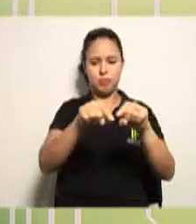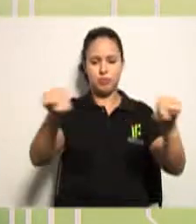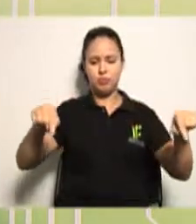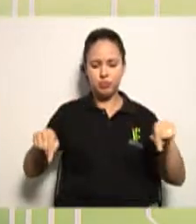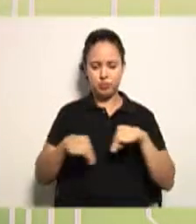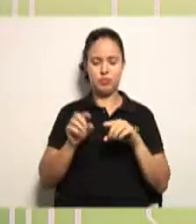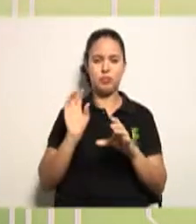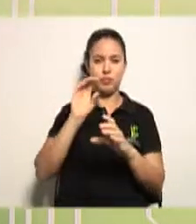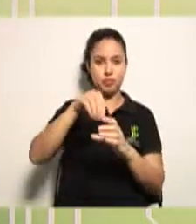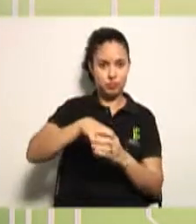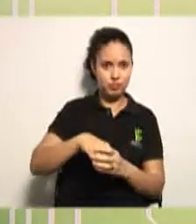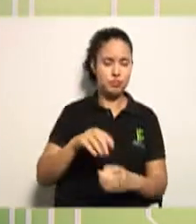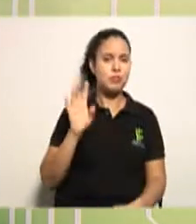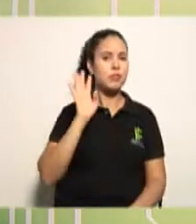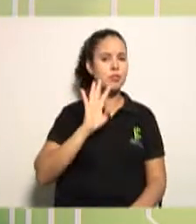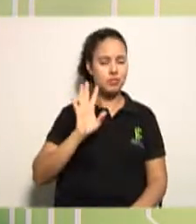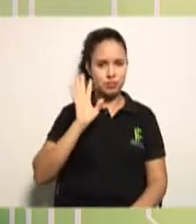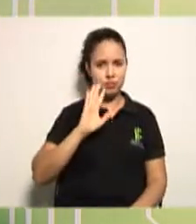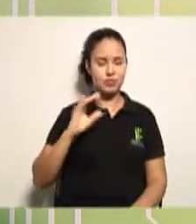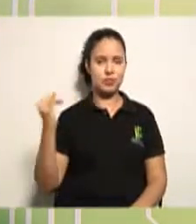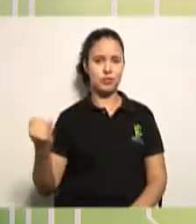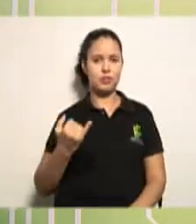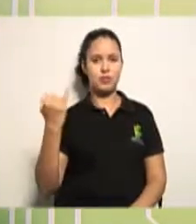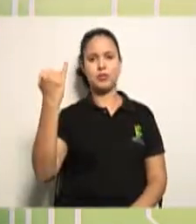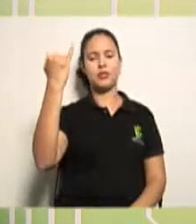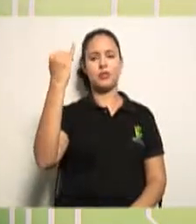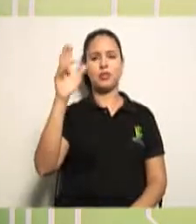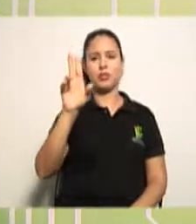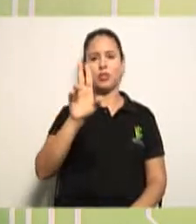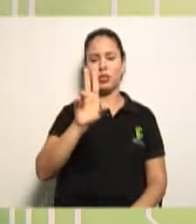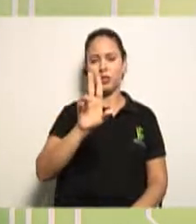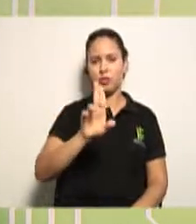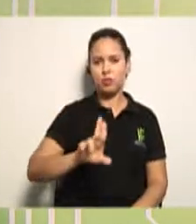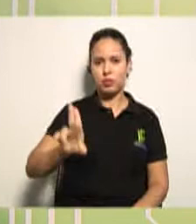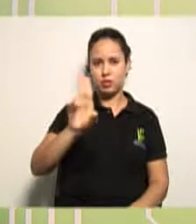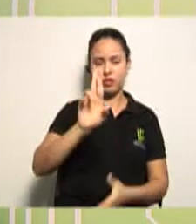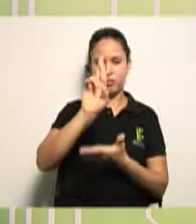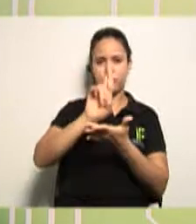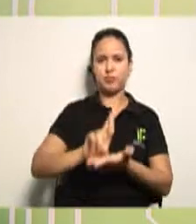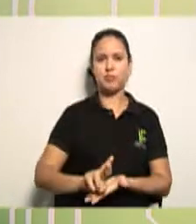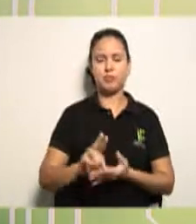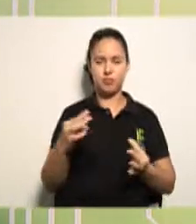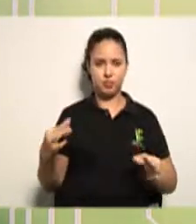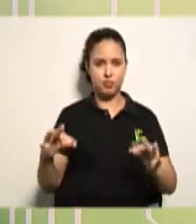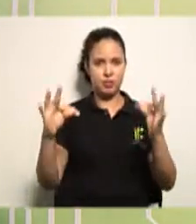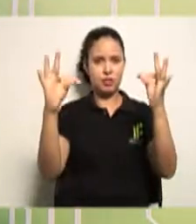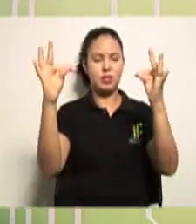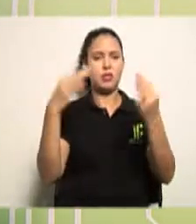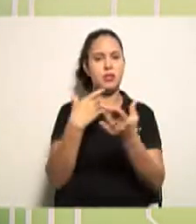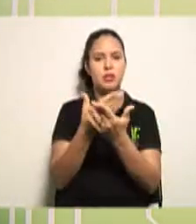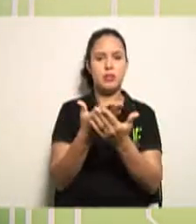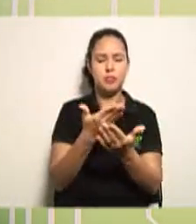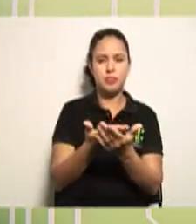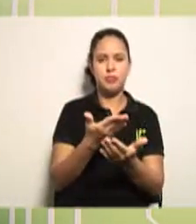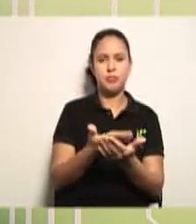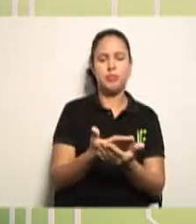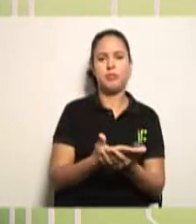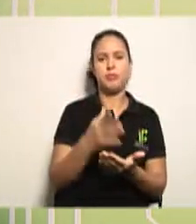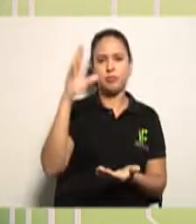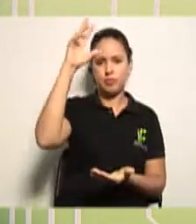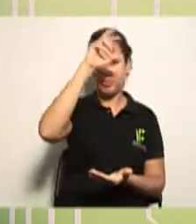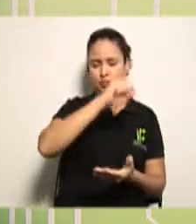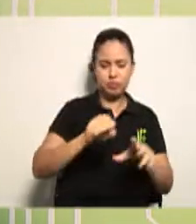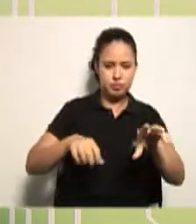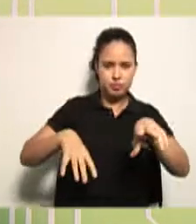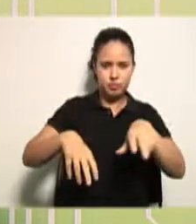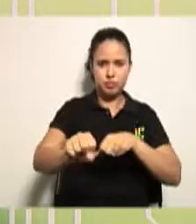Então, vê que legal e a importância do recurso tecnológico até para a nossa educação, para a nossa capacitação, para o nosso dia a